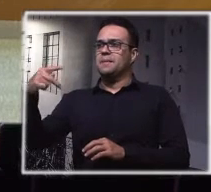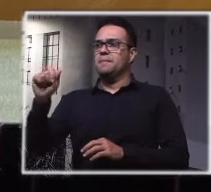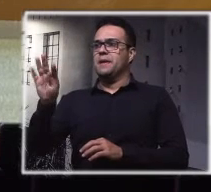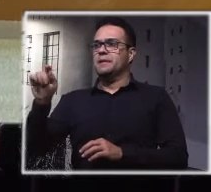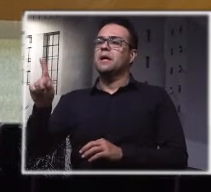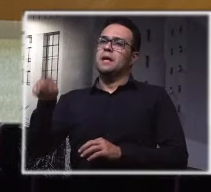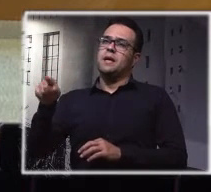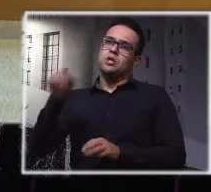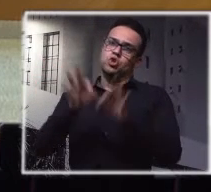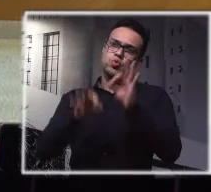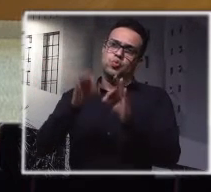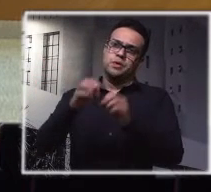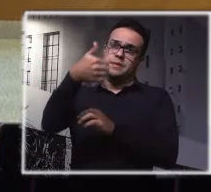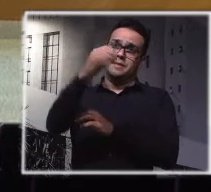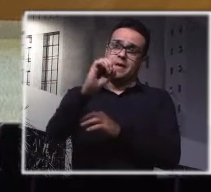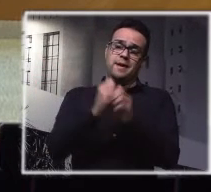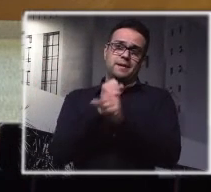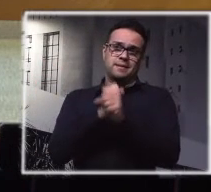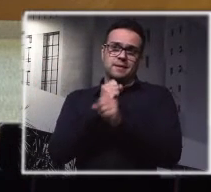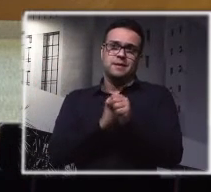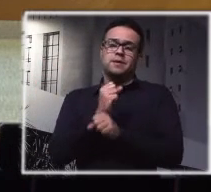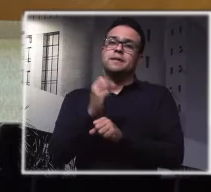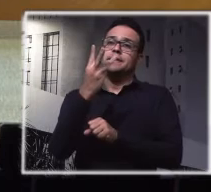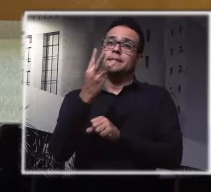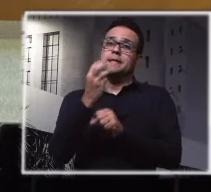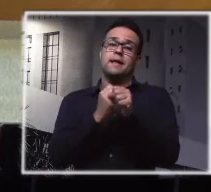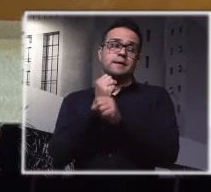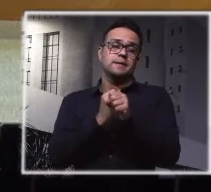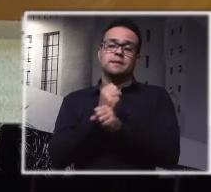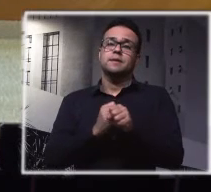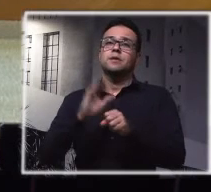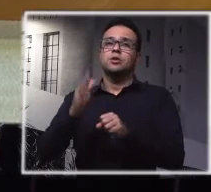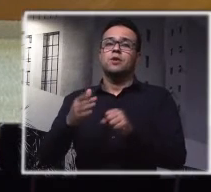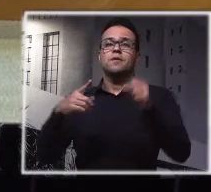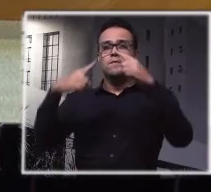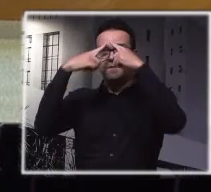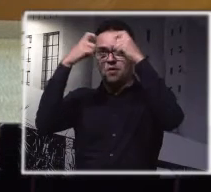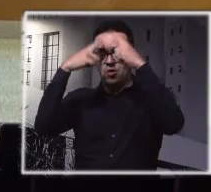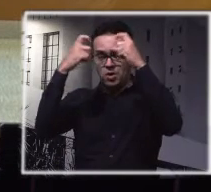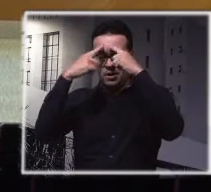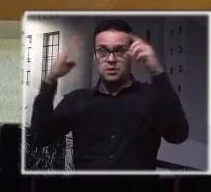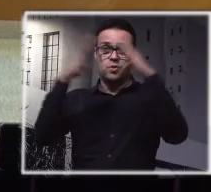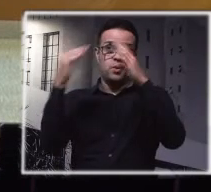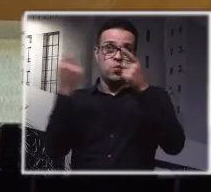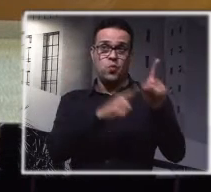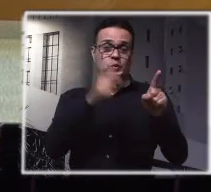sou juíza nesse tribunal há 10 anos. Há 3 anos sou titular de um juizado de violência doméstica e familiar contra a